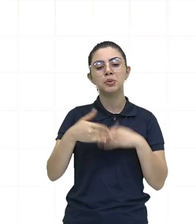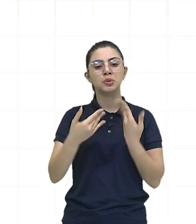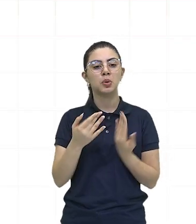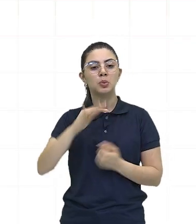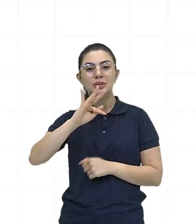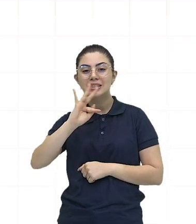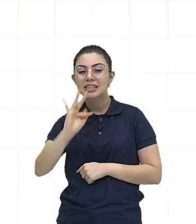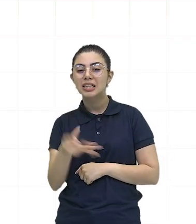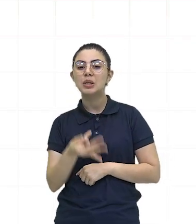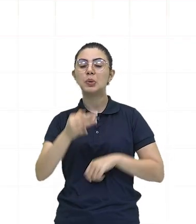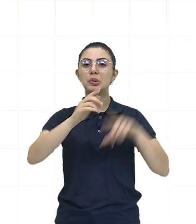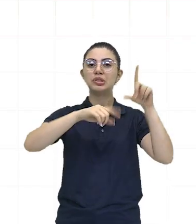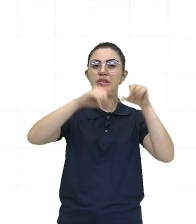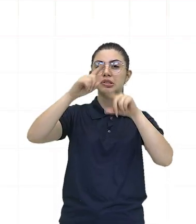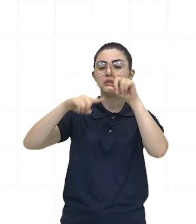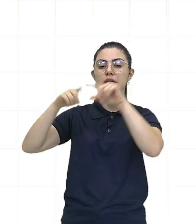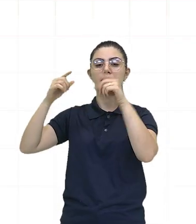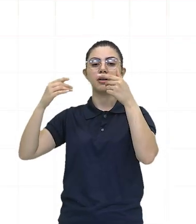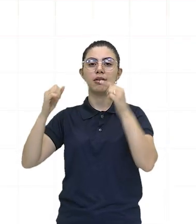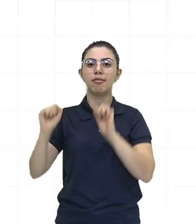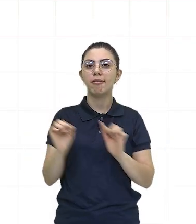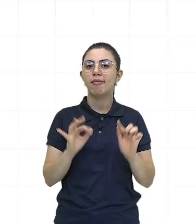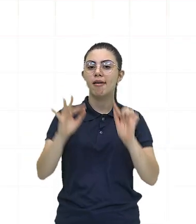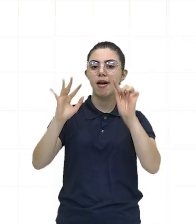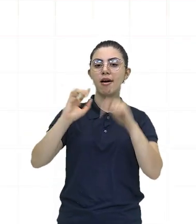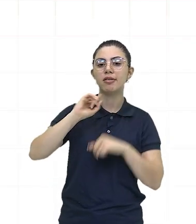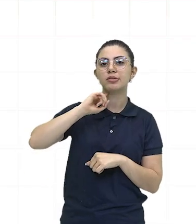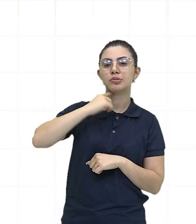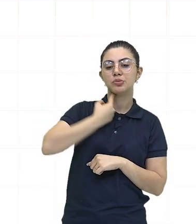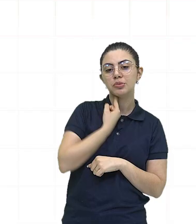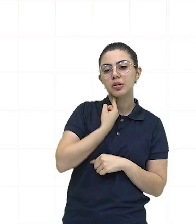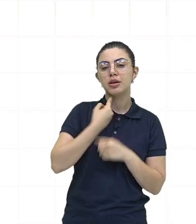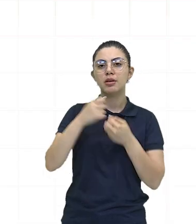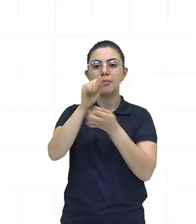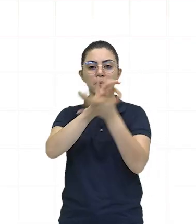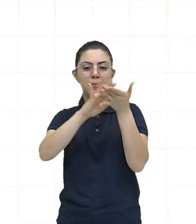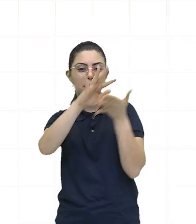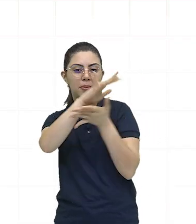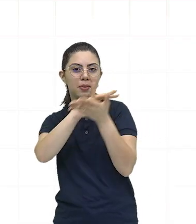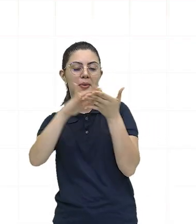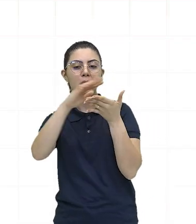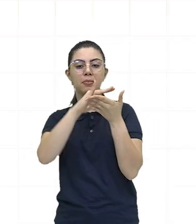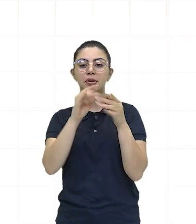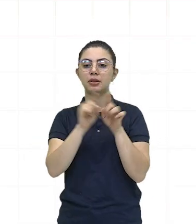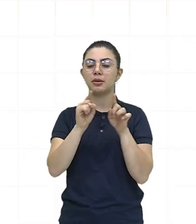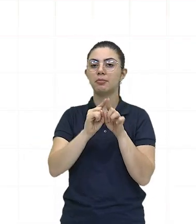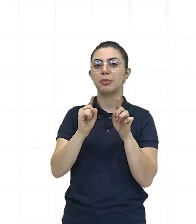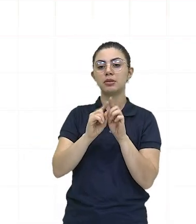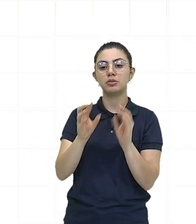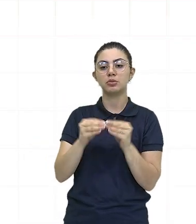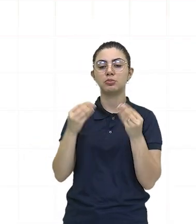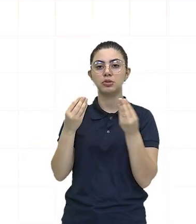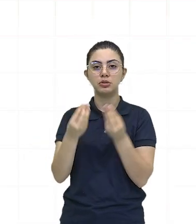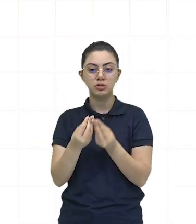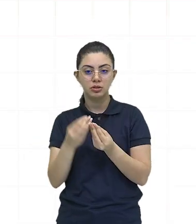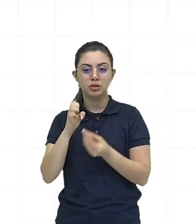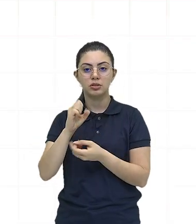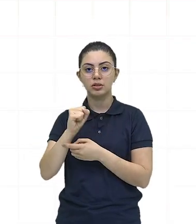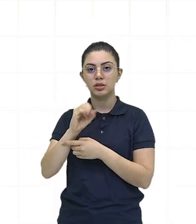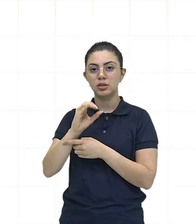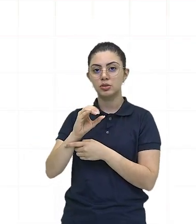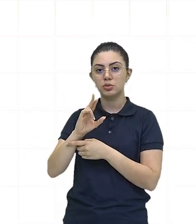mesmo trilhões de estrelas, de gás, de poeira cósmica e matéria escura, e